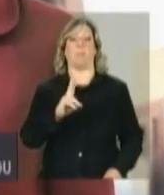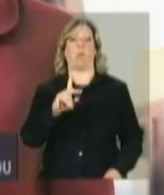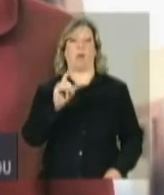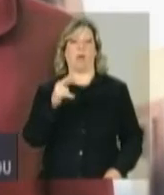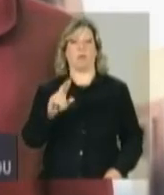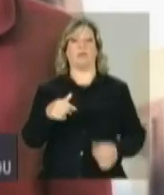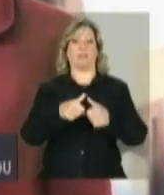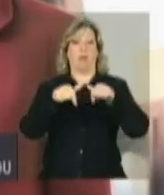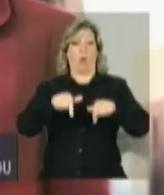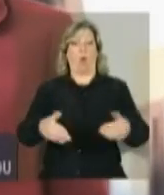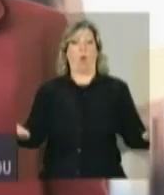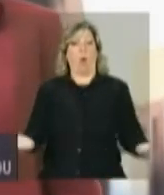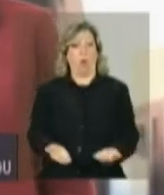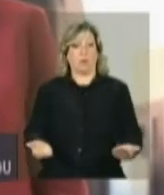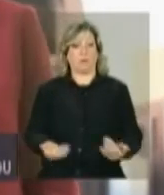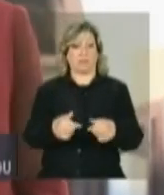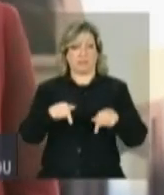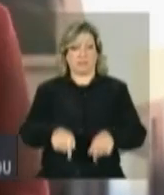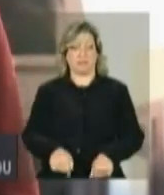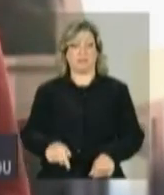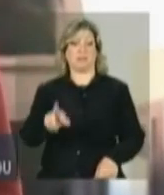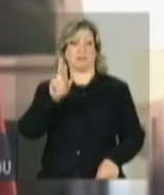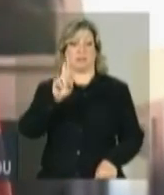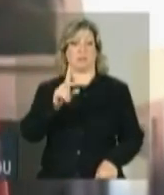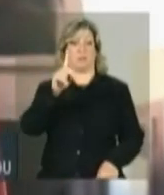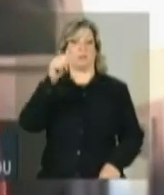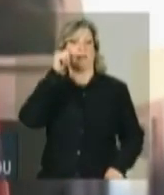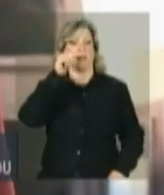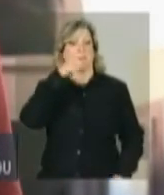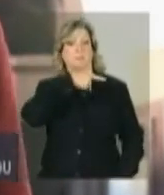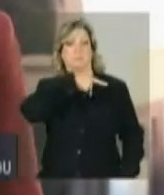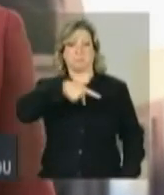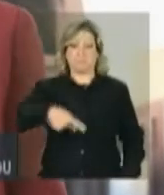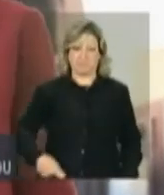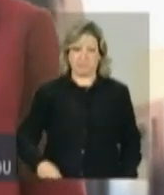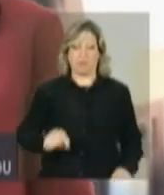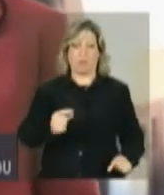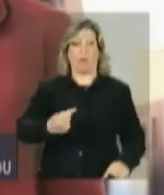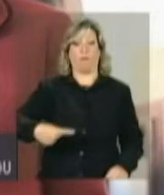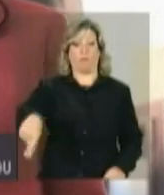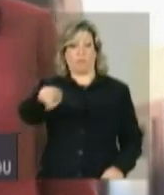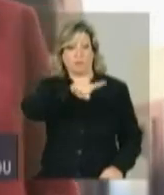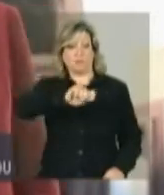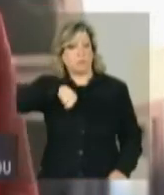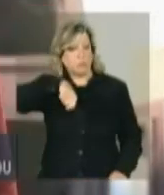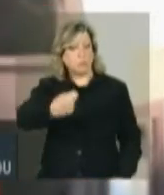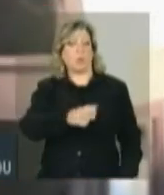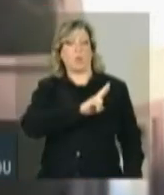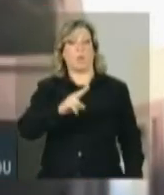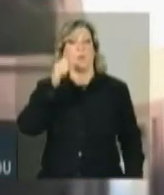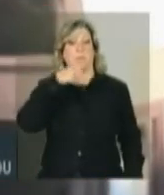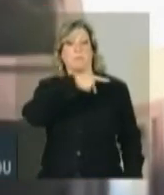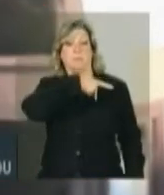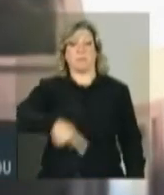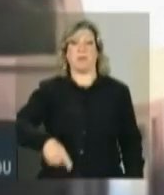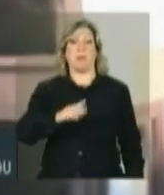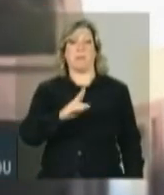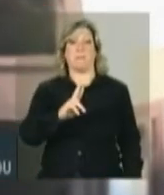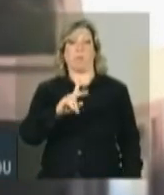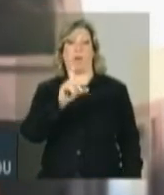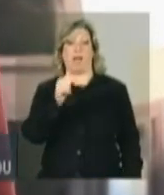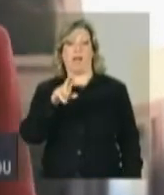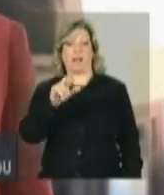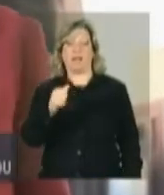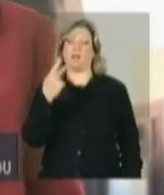aqui representado por uma presidenta, que vocês chamam a presidenta búlgara do